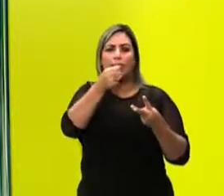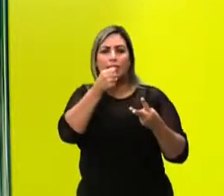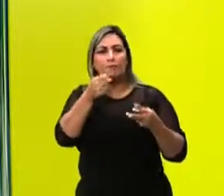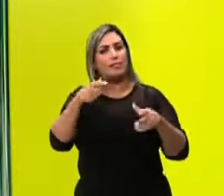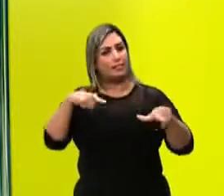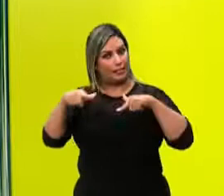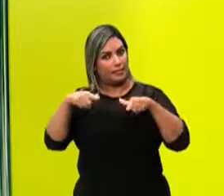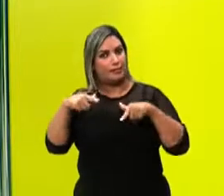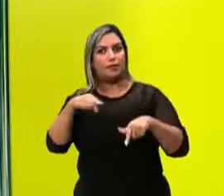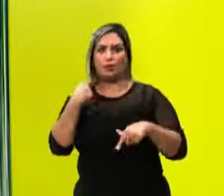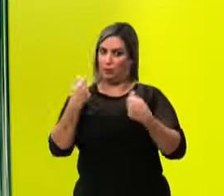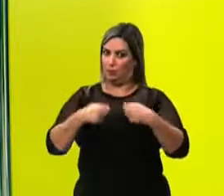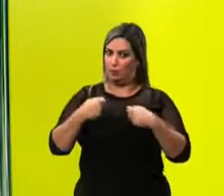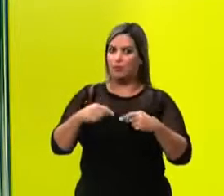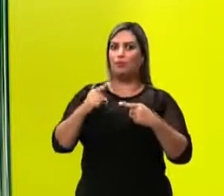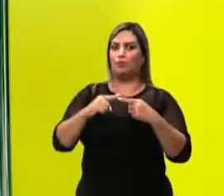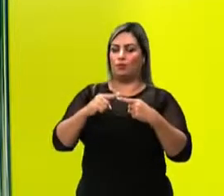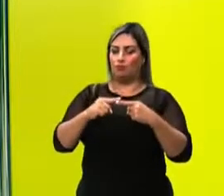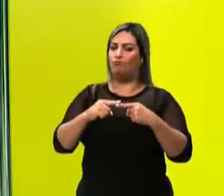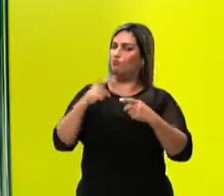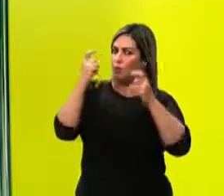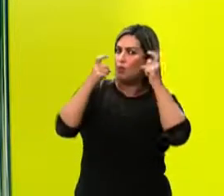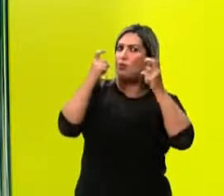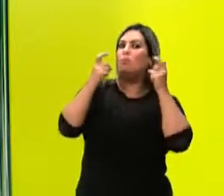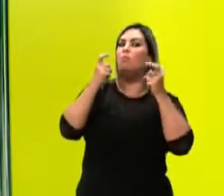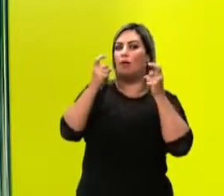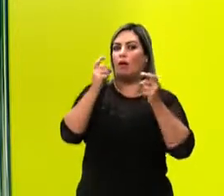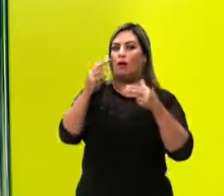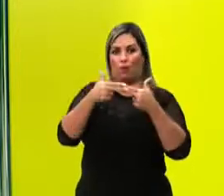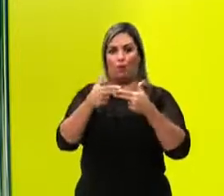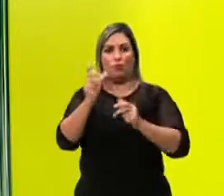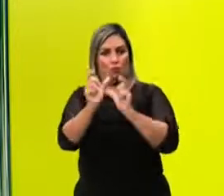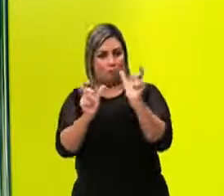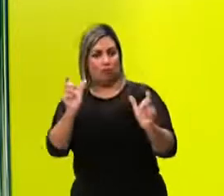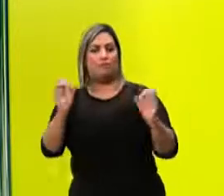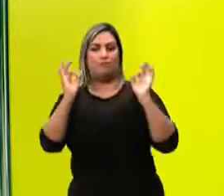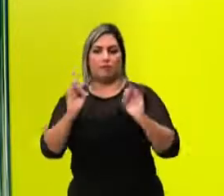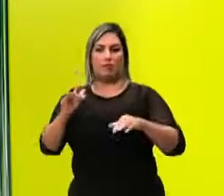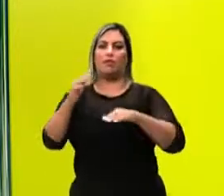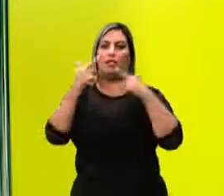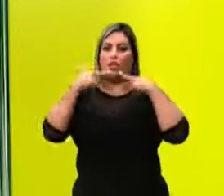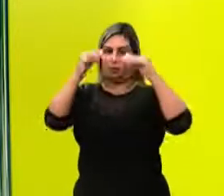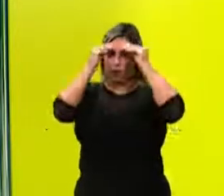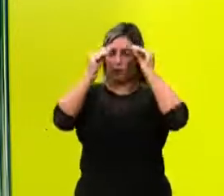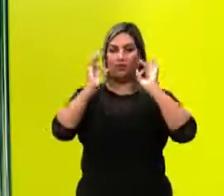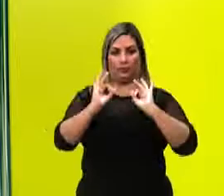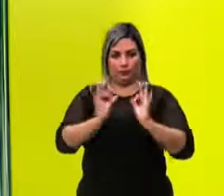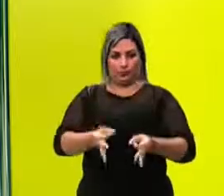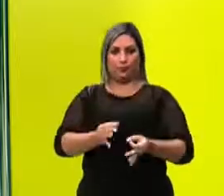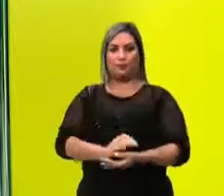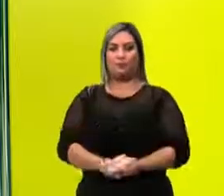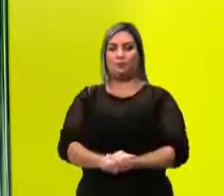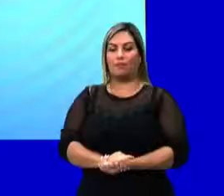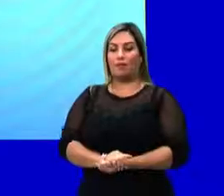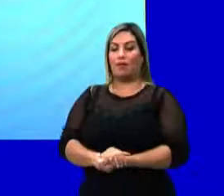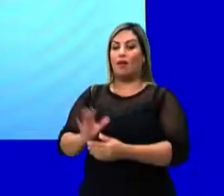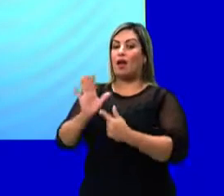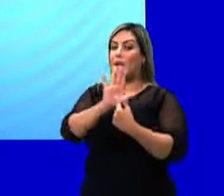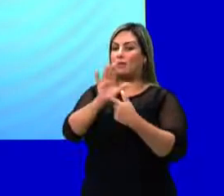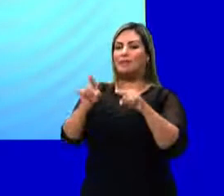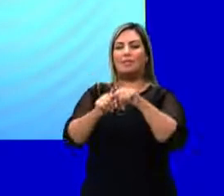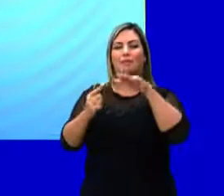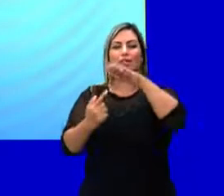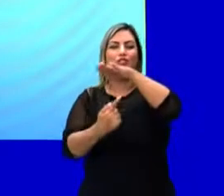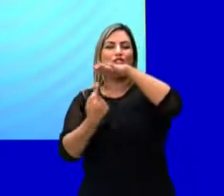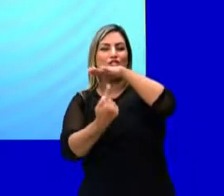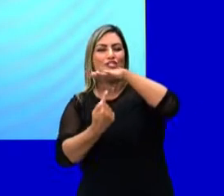entrevista de emprego, que nós precisamos nos preocupar com o uso padrão dessa linguagem. Também podemos apresentar as gírias